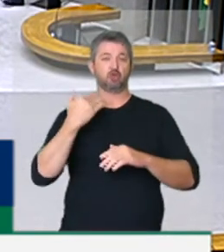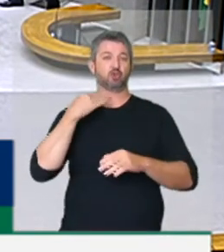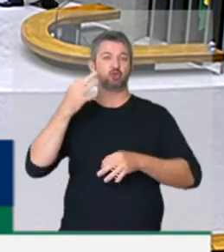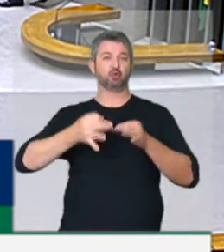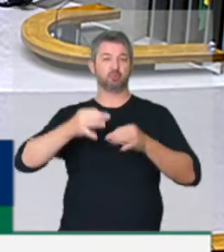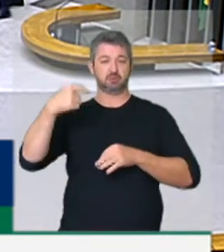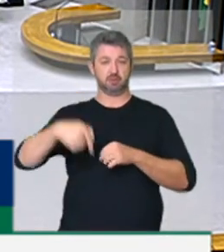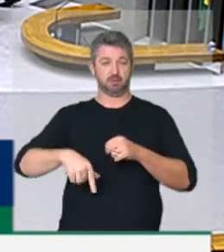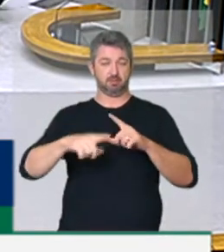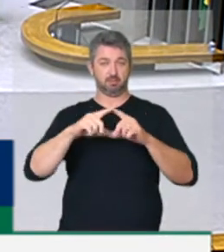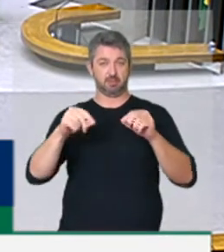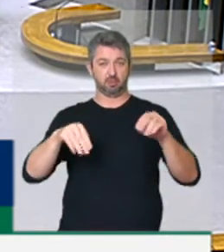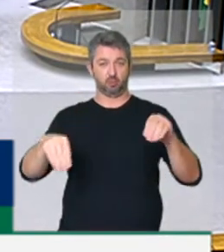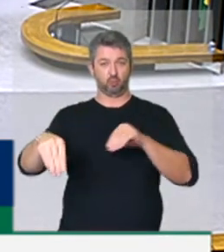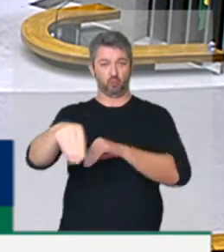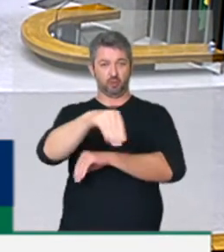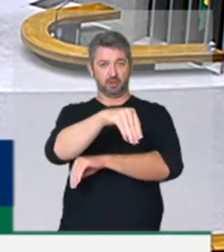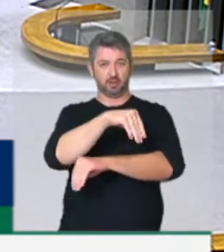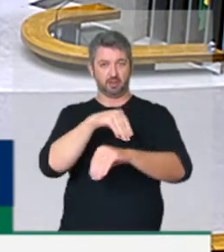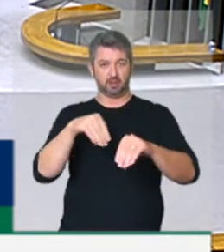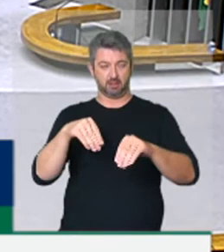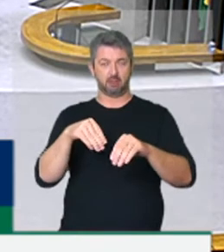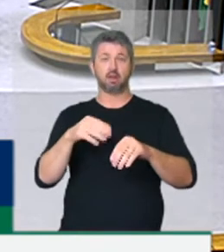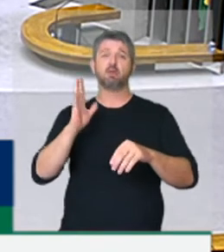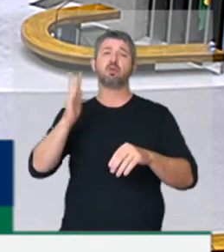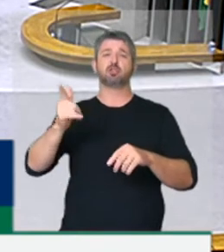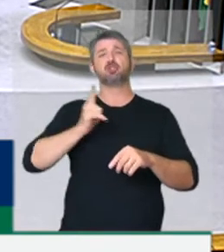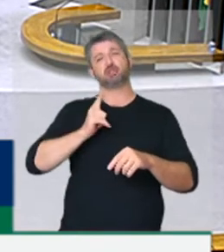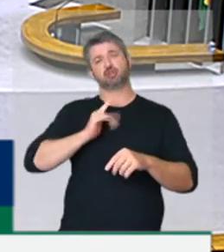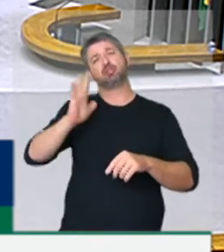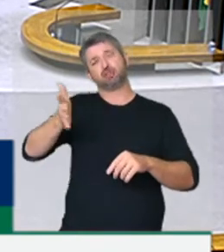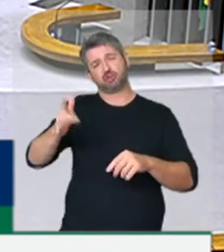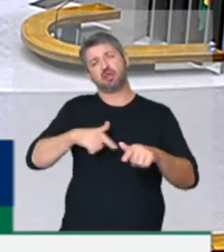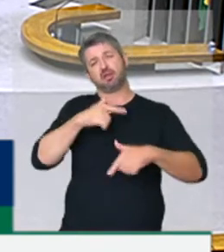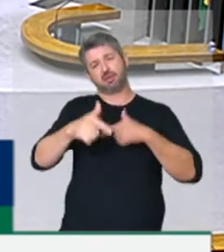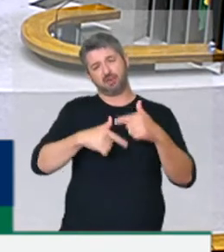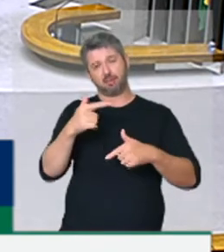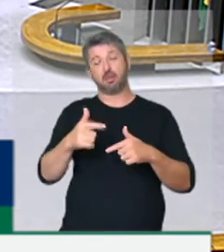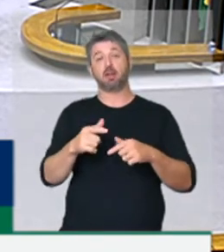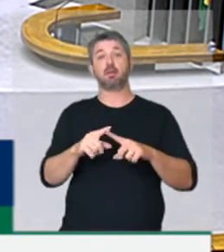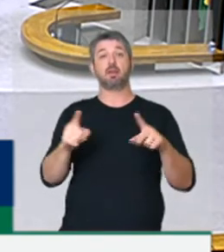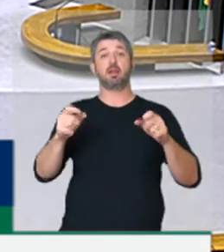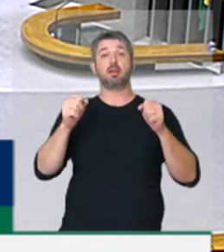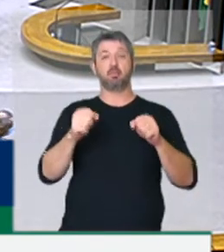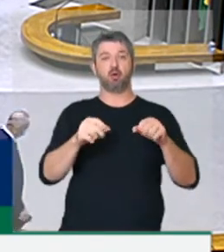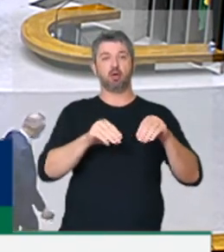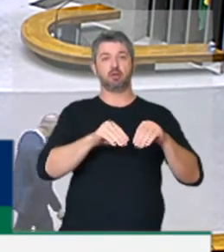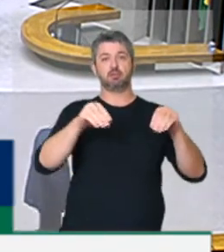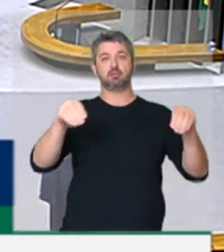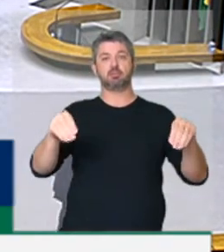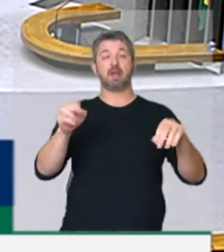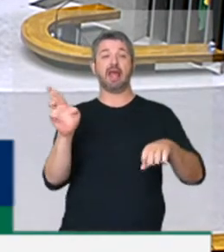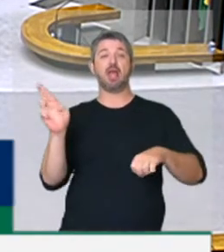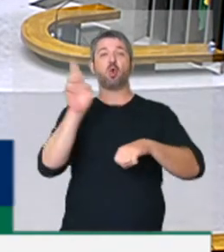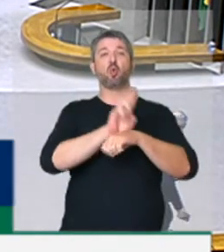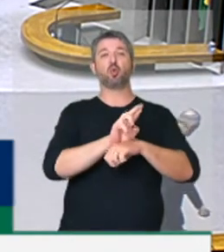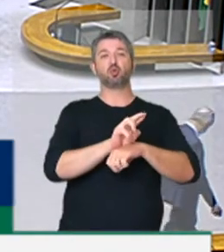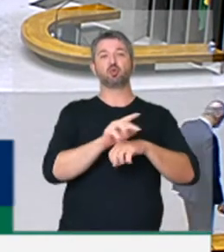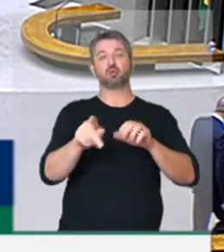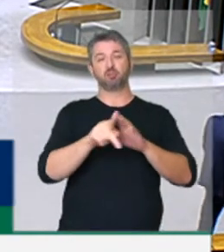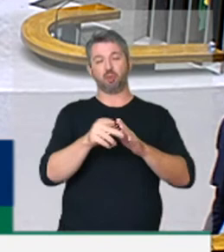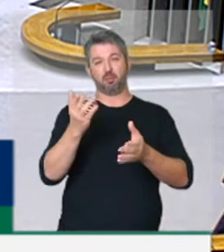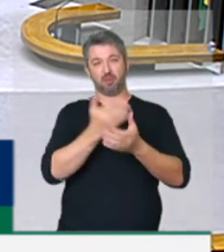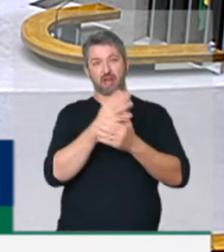do DF Territórios para que juízes que já atuam no tribunal possam ir para as turmas recursais. Deputado José Nelto,